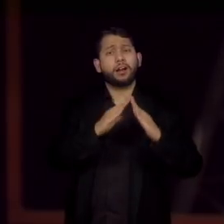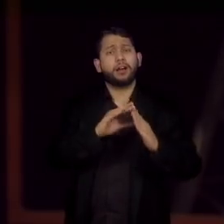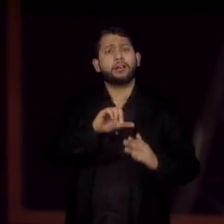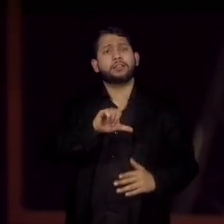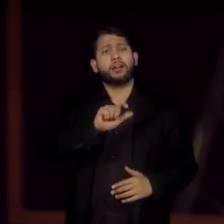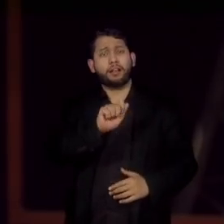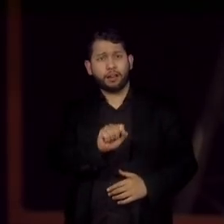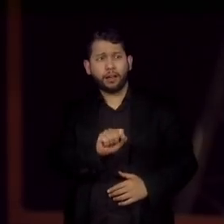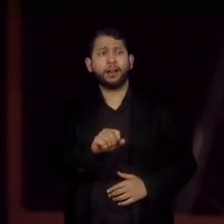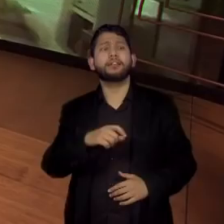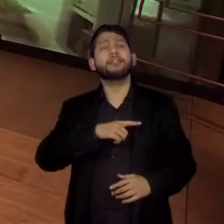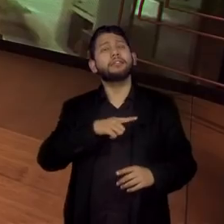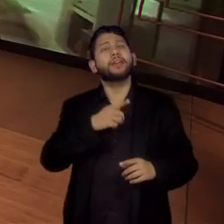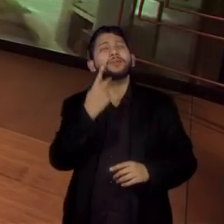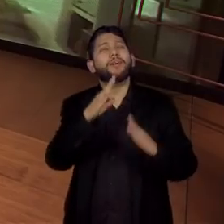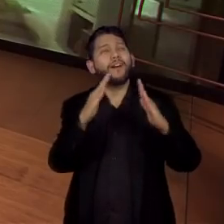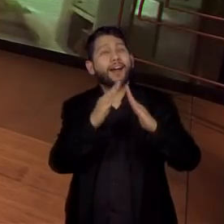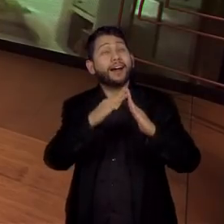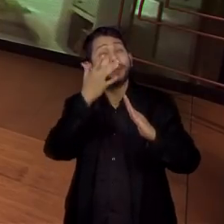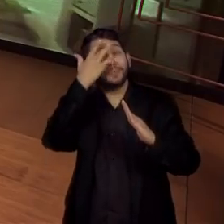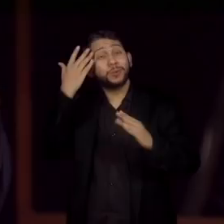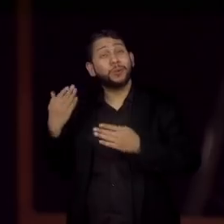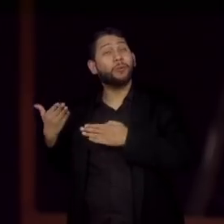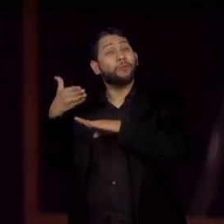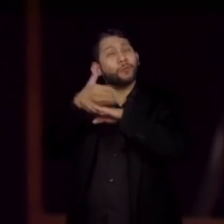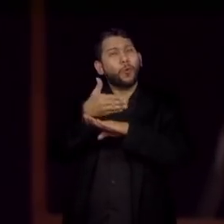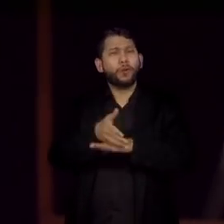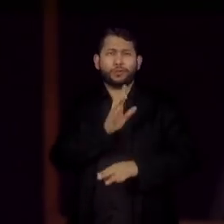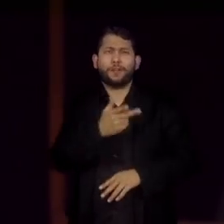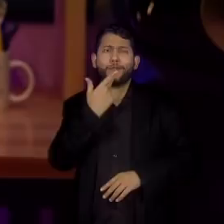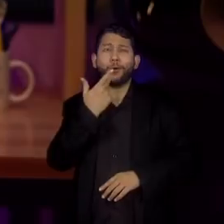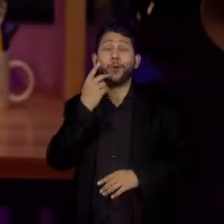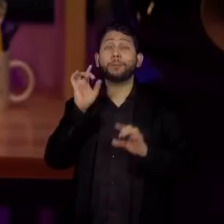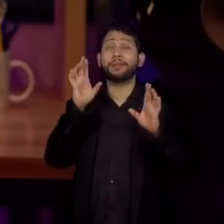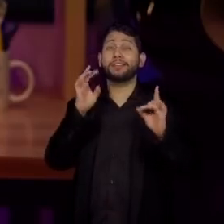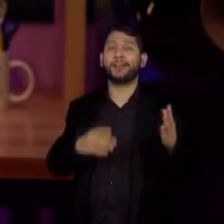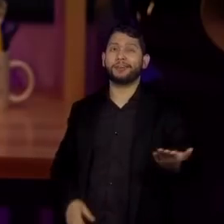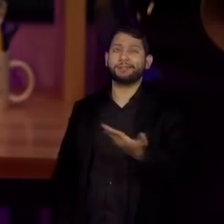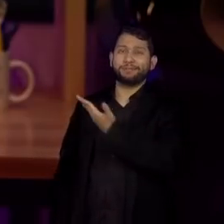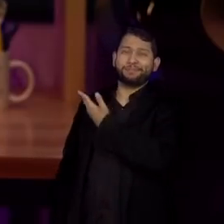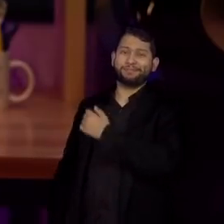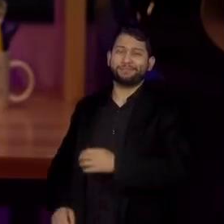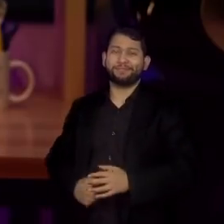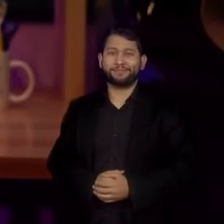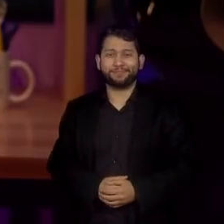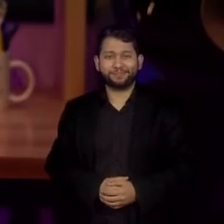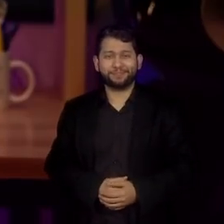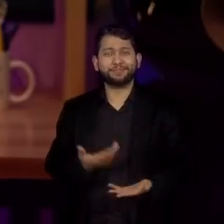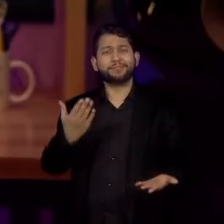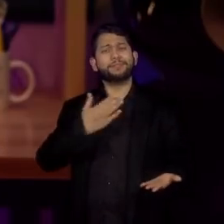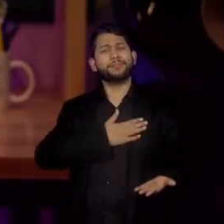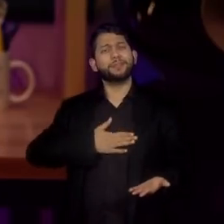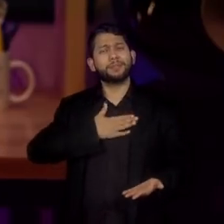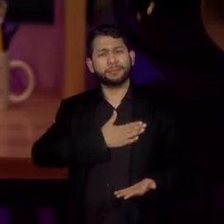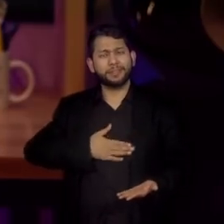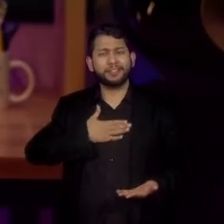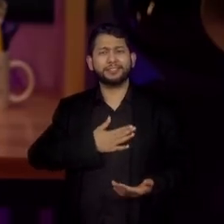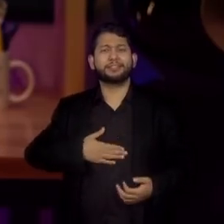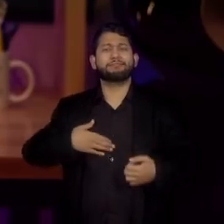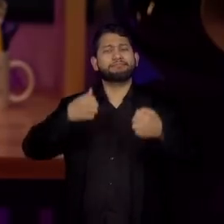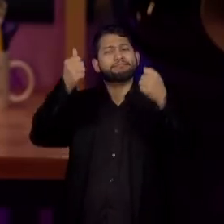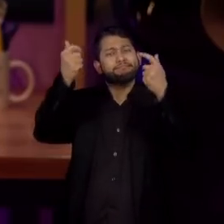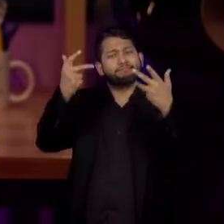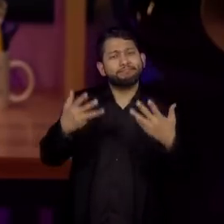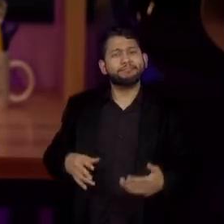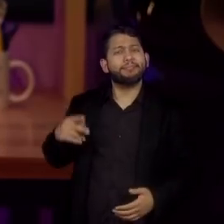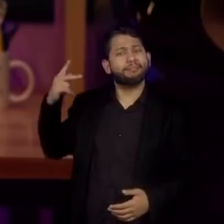temos um depoimento de uma pessoa aqui muito especial, que você já mencionou também. Um prazer muito grande falar sobre